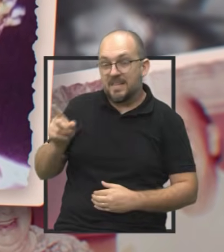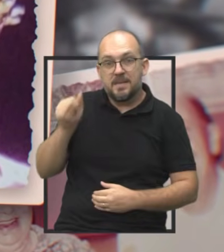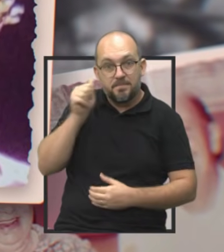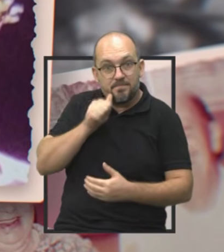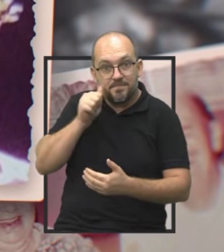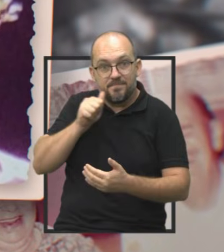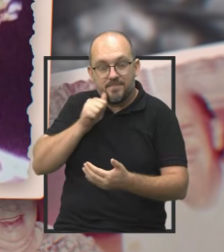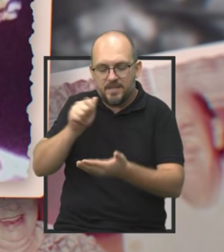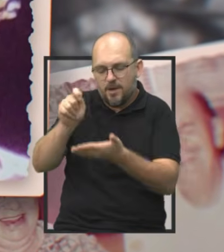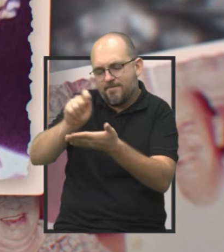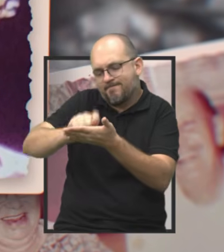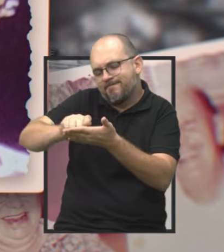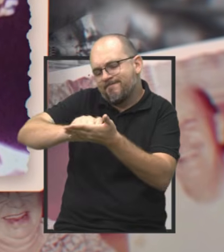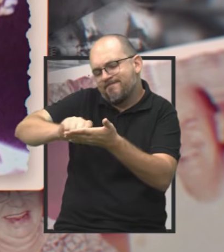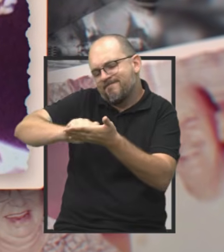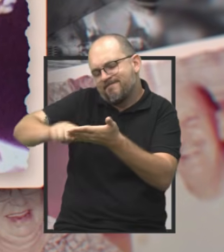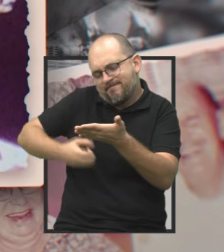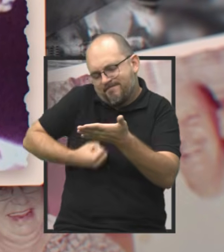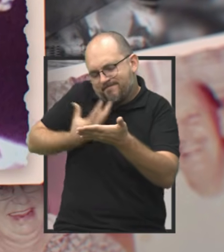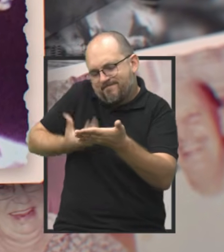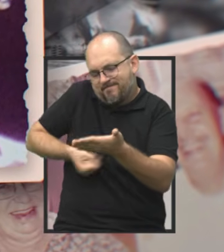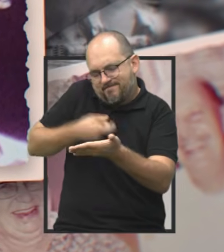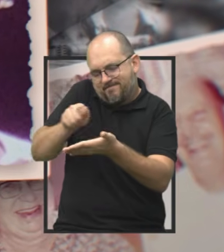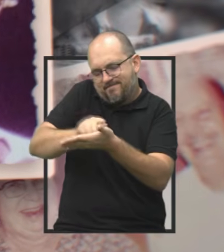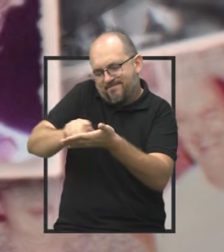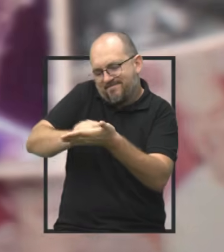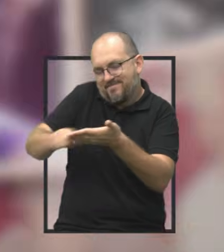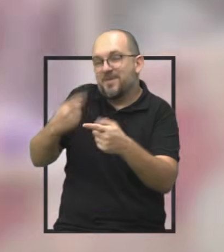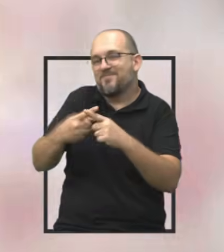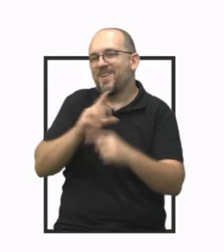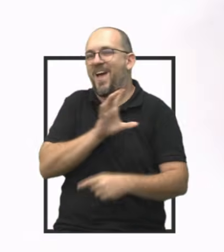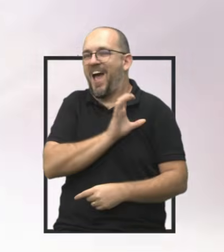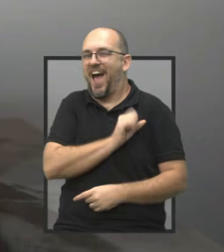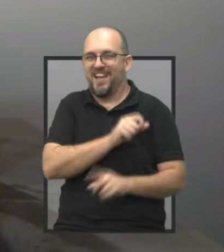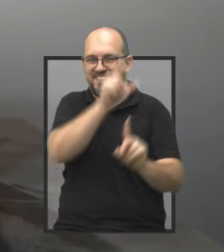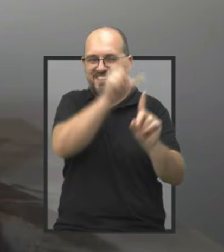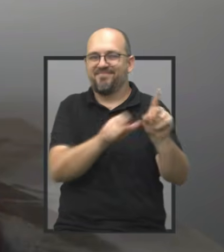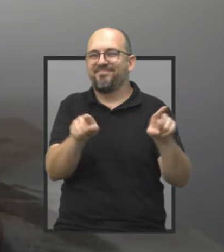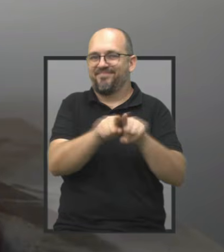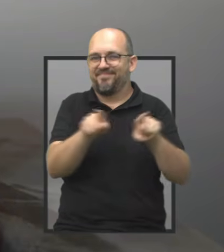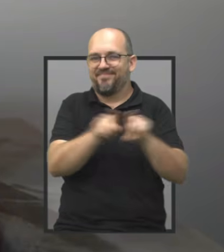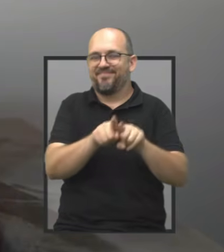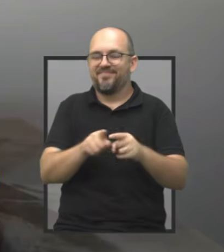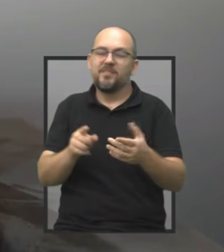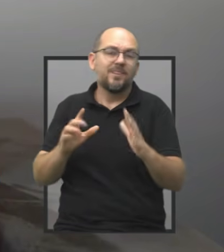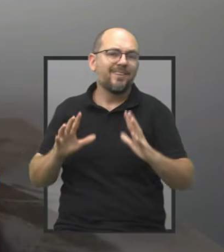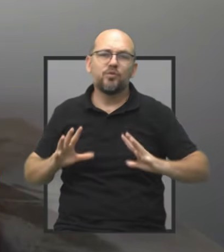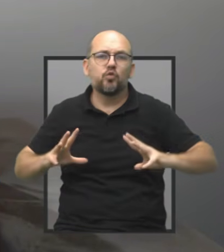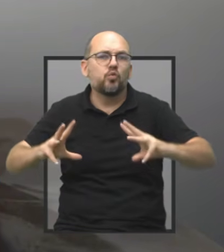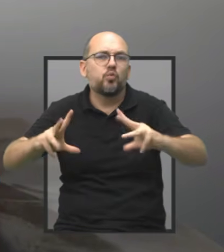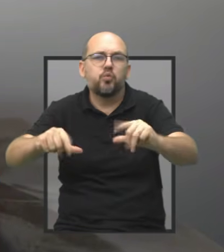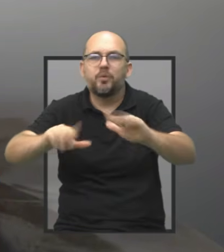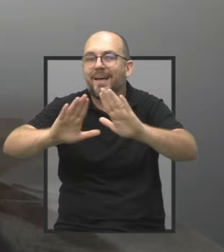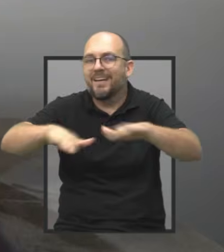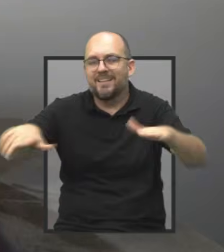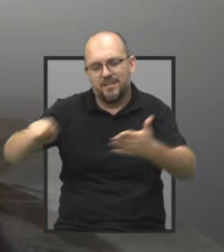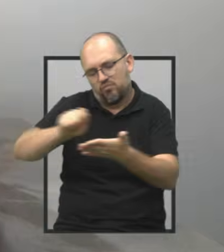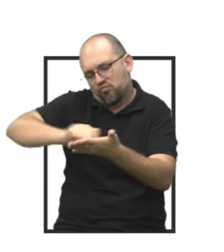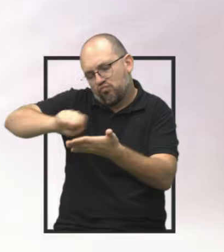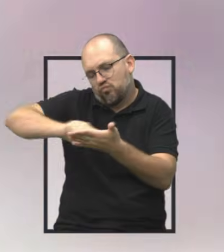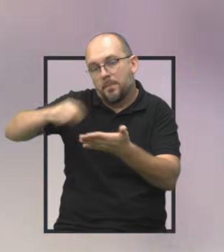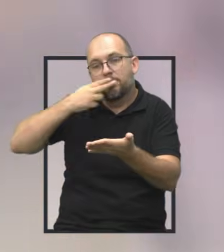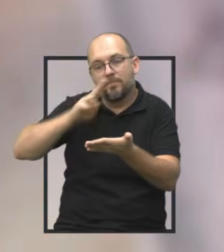ela teve muito capricho, né? Fazer isso daí, porque ela gostava dele, né? Também. Tudo as crianças fez,